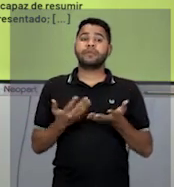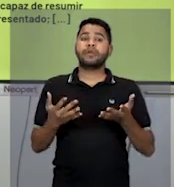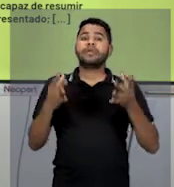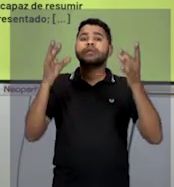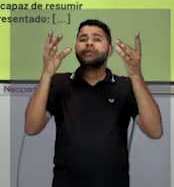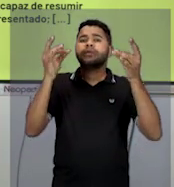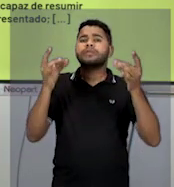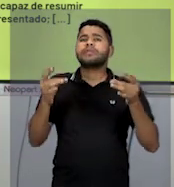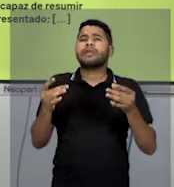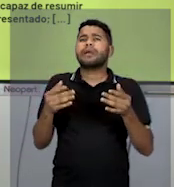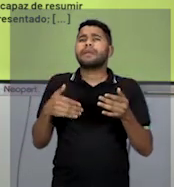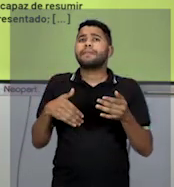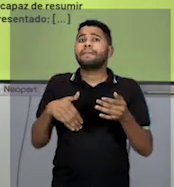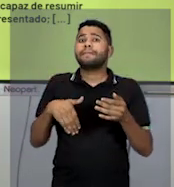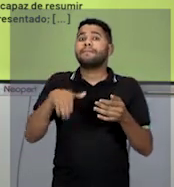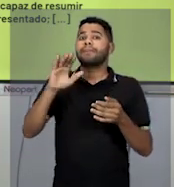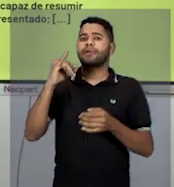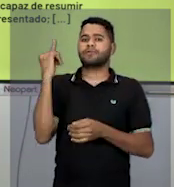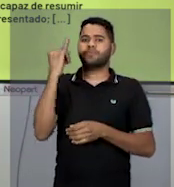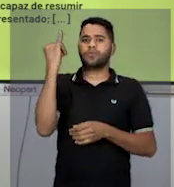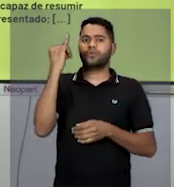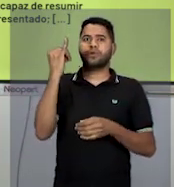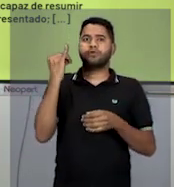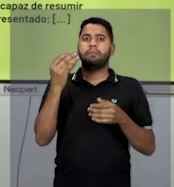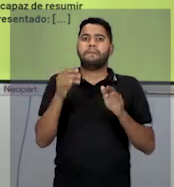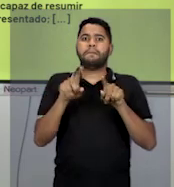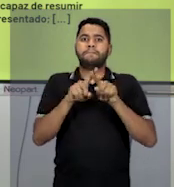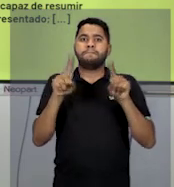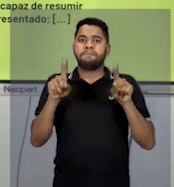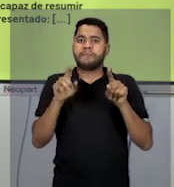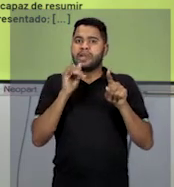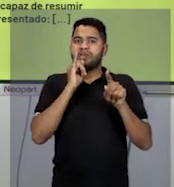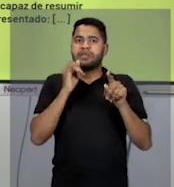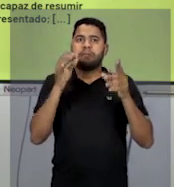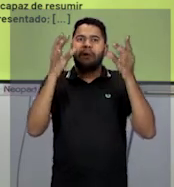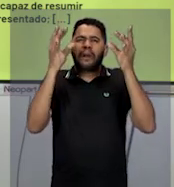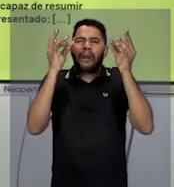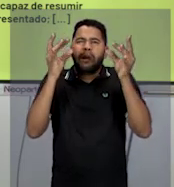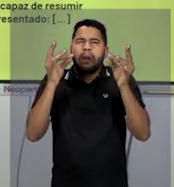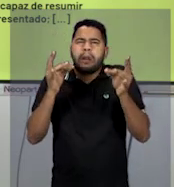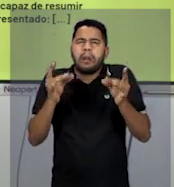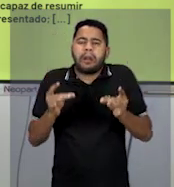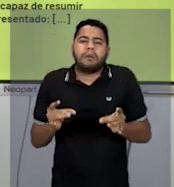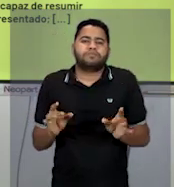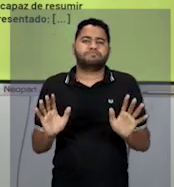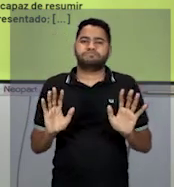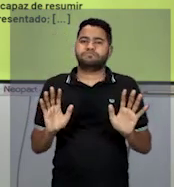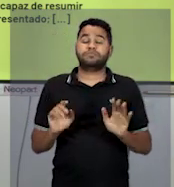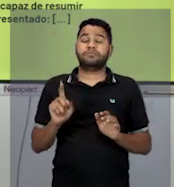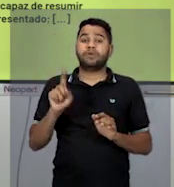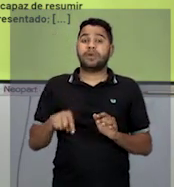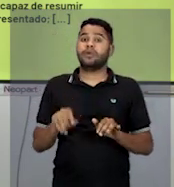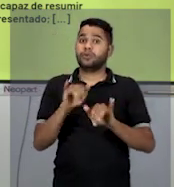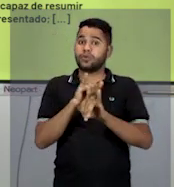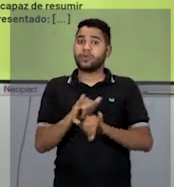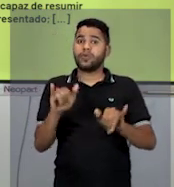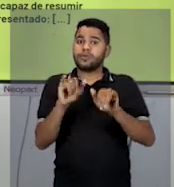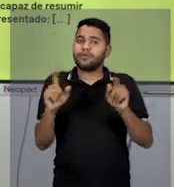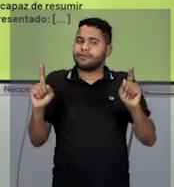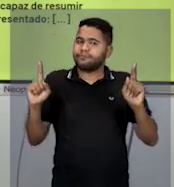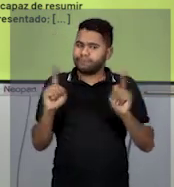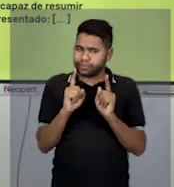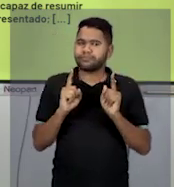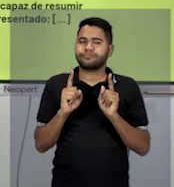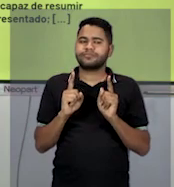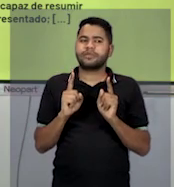são de extrema importância. Então, e dentro daquilo que nós falamos, a notícia é algo conciso, tá?